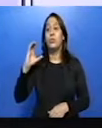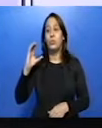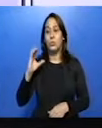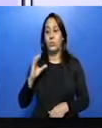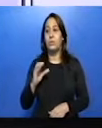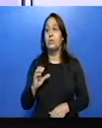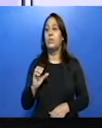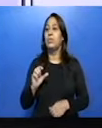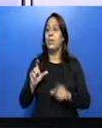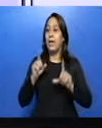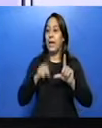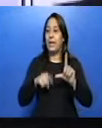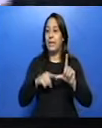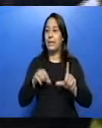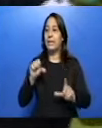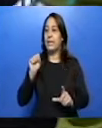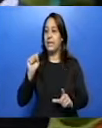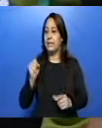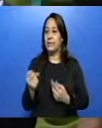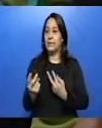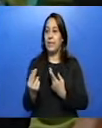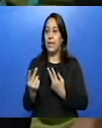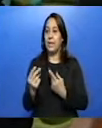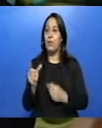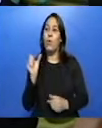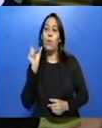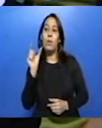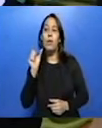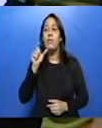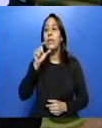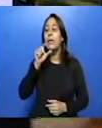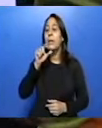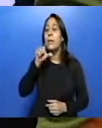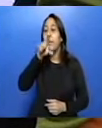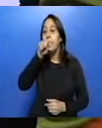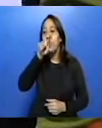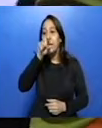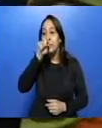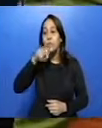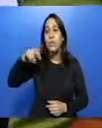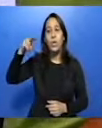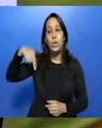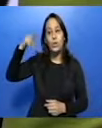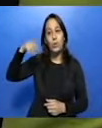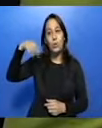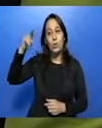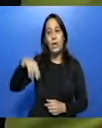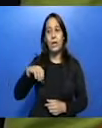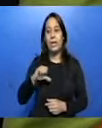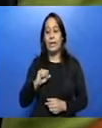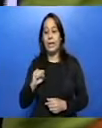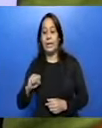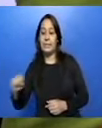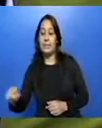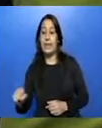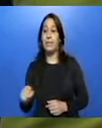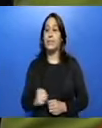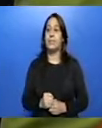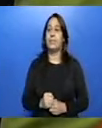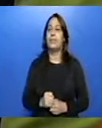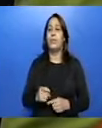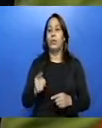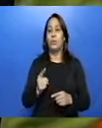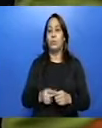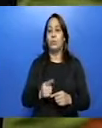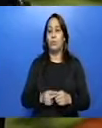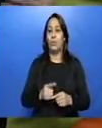em pássaro e nunca o S é dobrado. Se o vizinho anterior